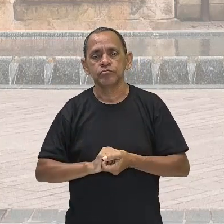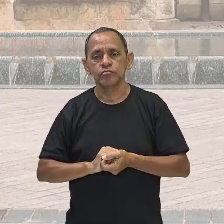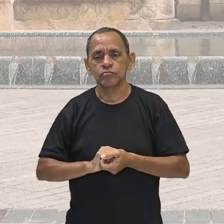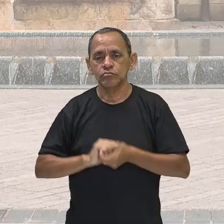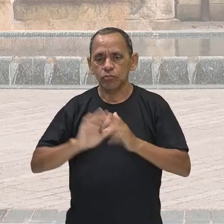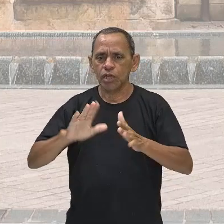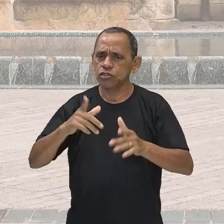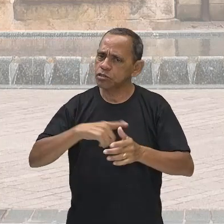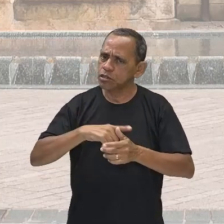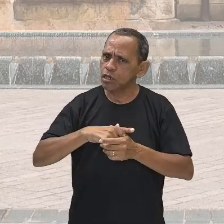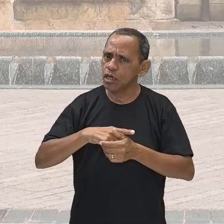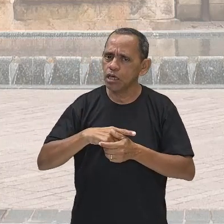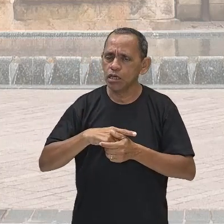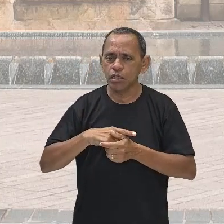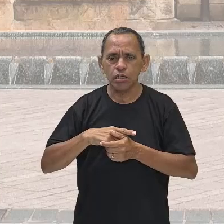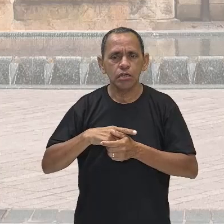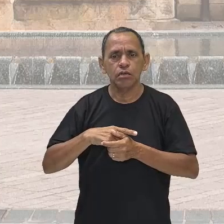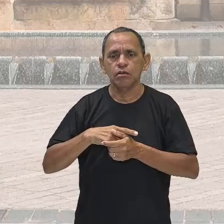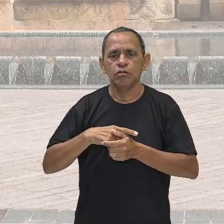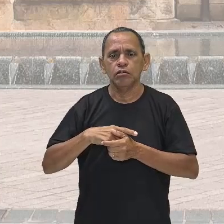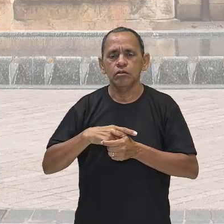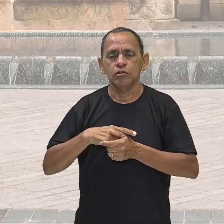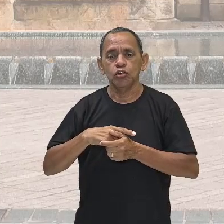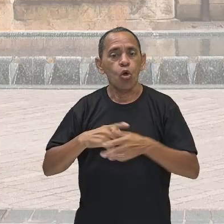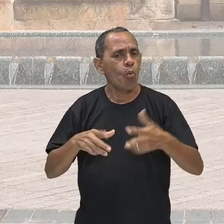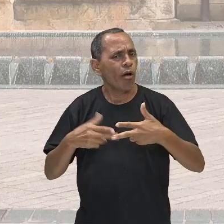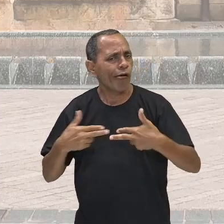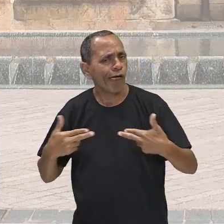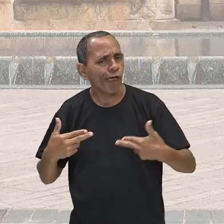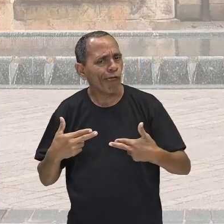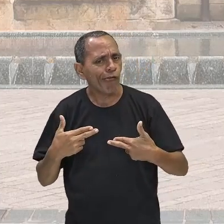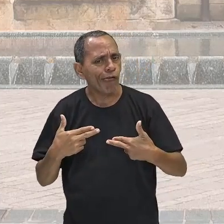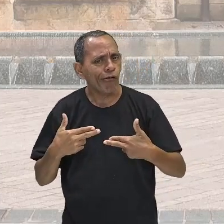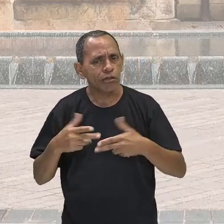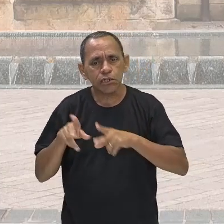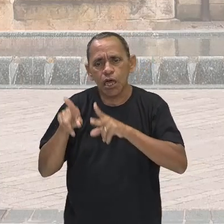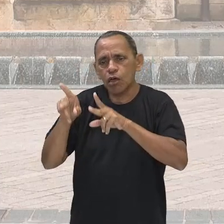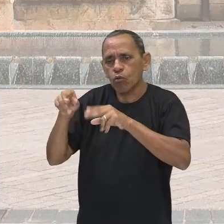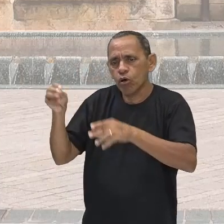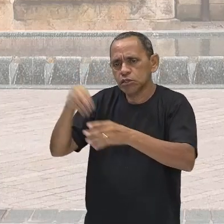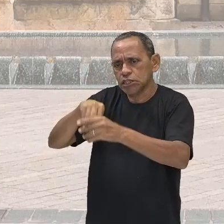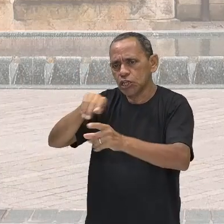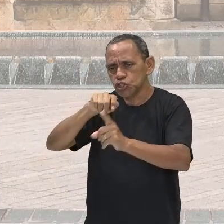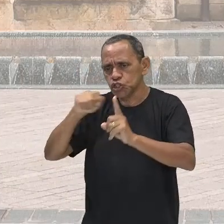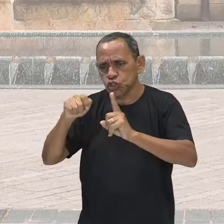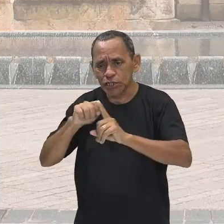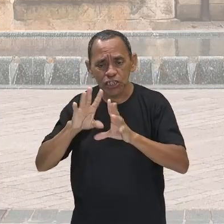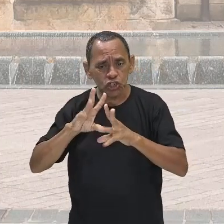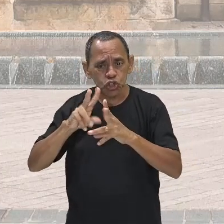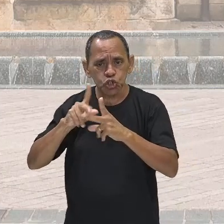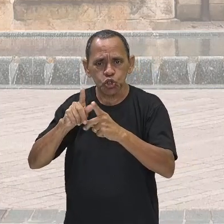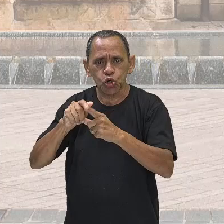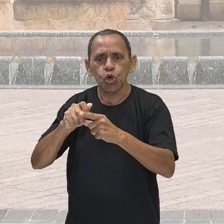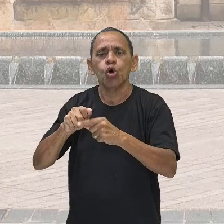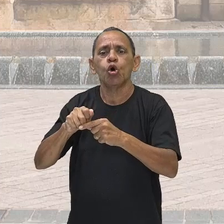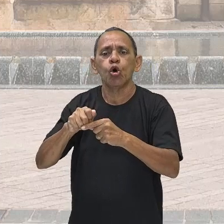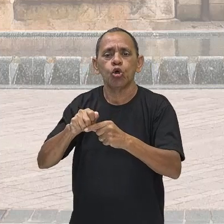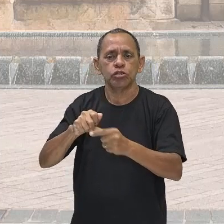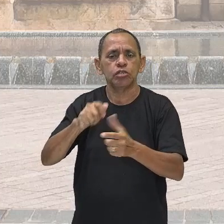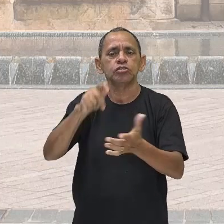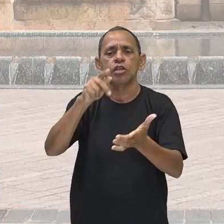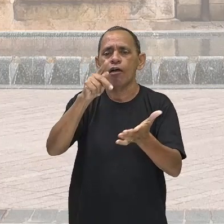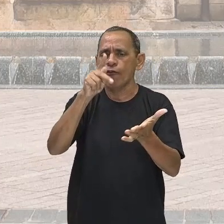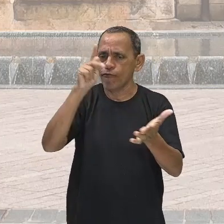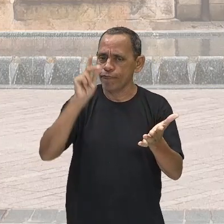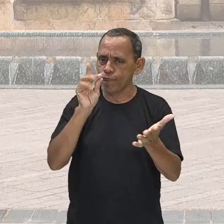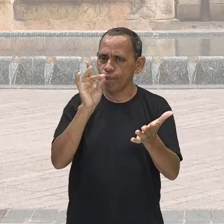que é igual em todas as sociedades quando se trata de fato social. E aí é que está o